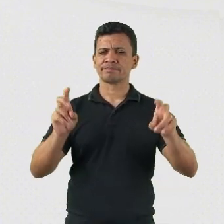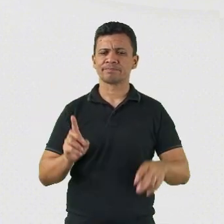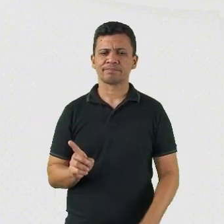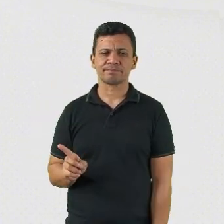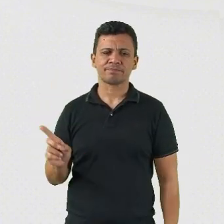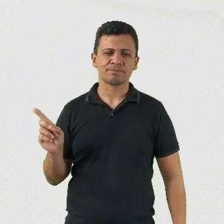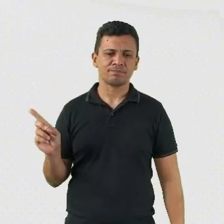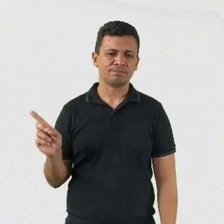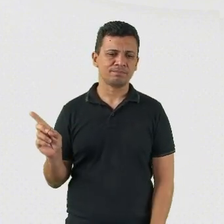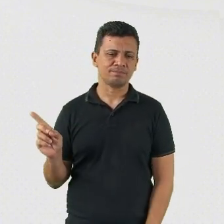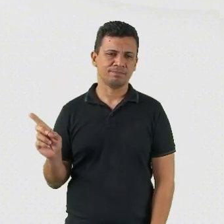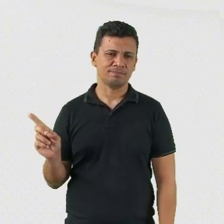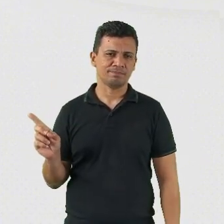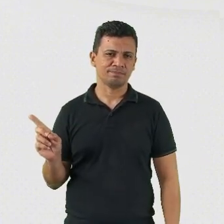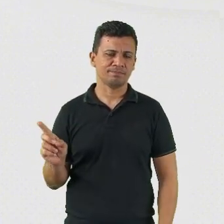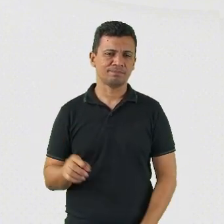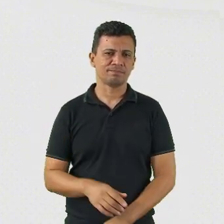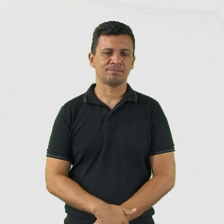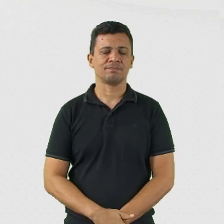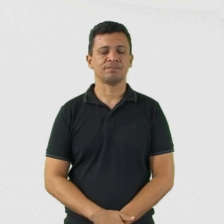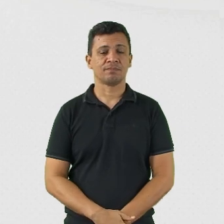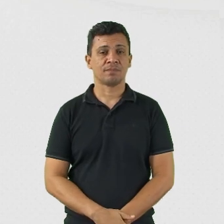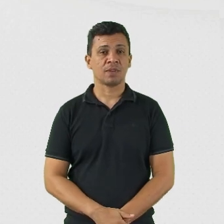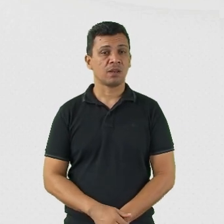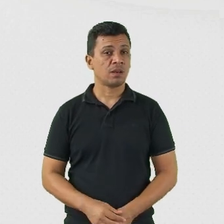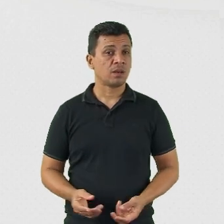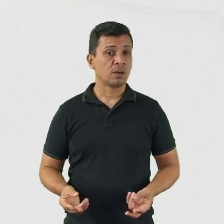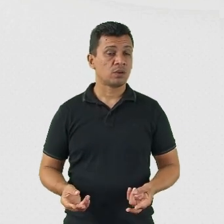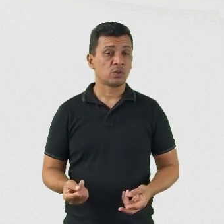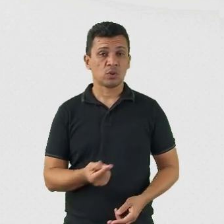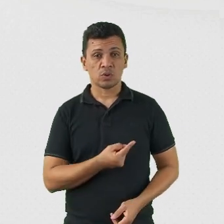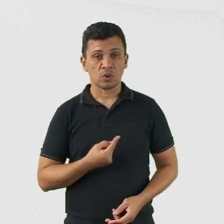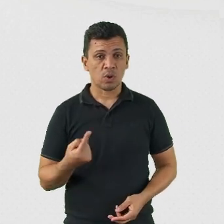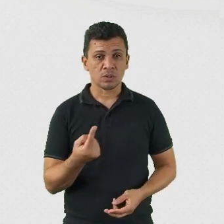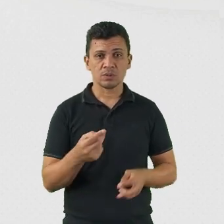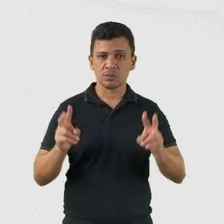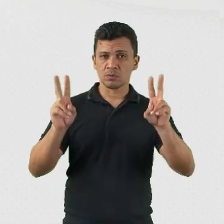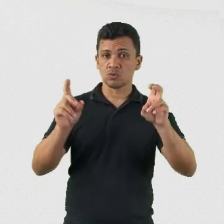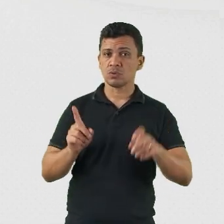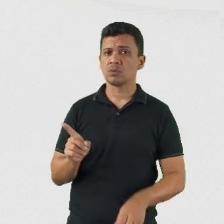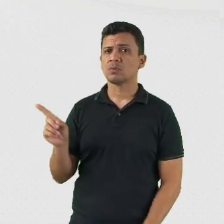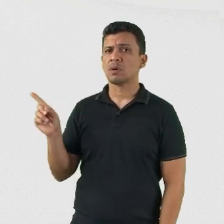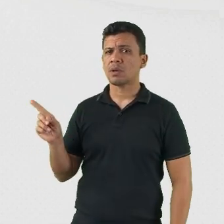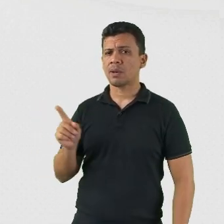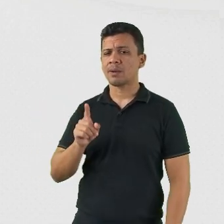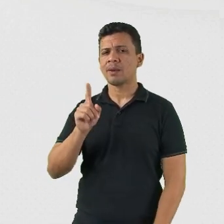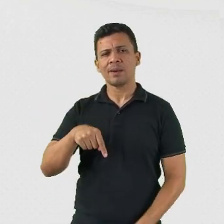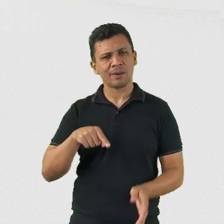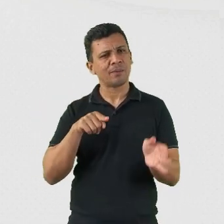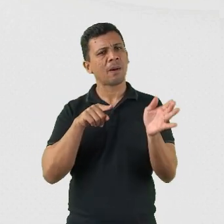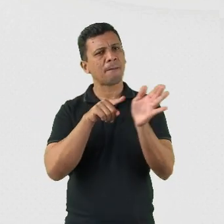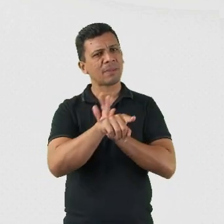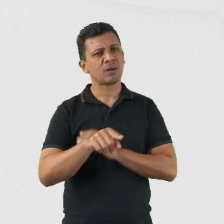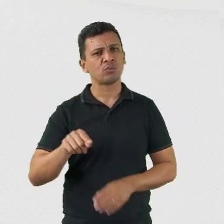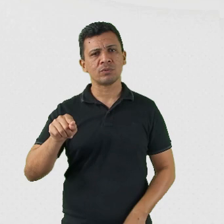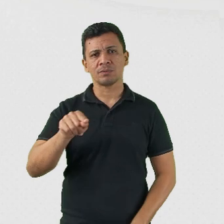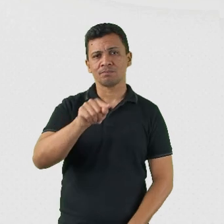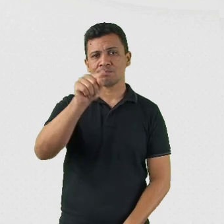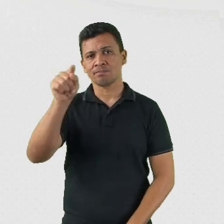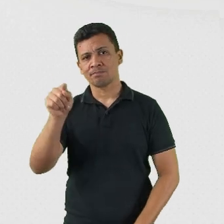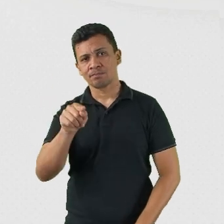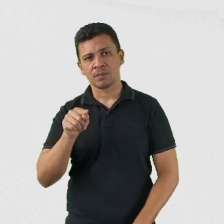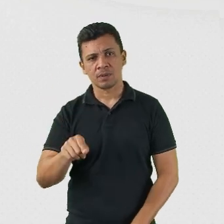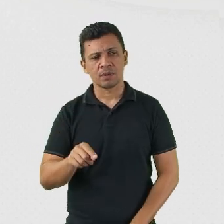me the way? E olha que o nosso assunto, né, o nosso título é uma pergunta. Você pode